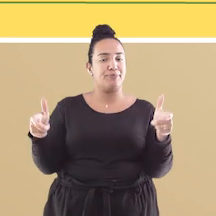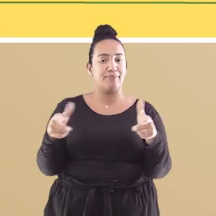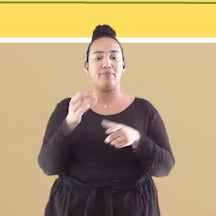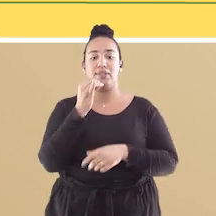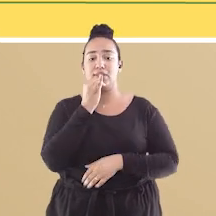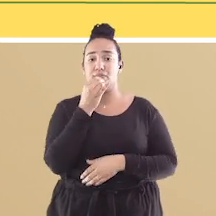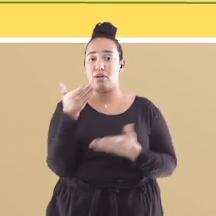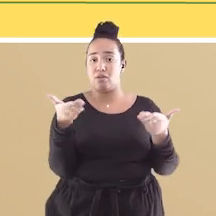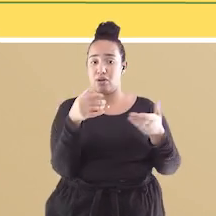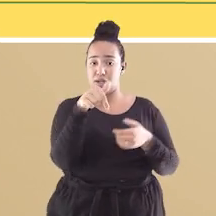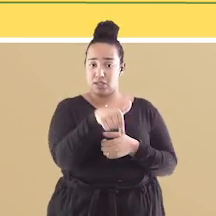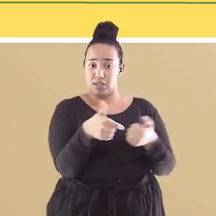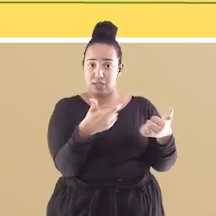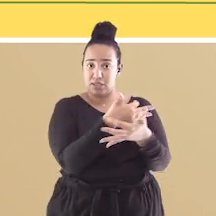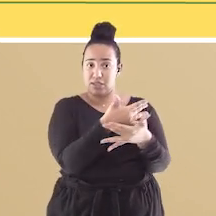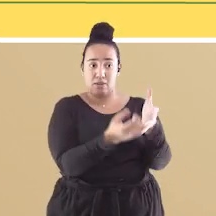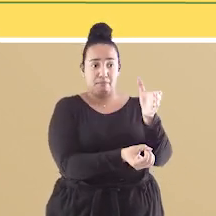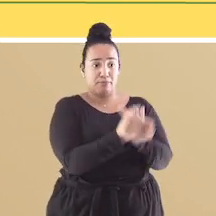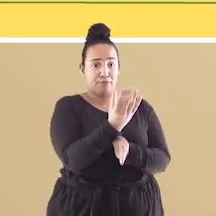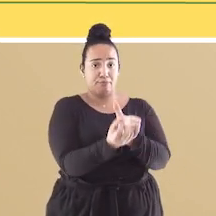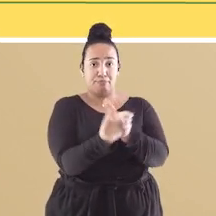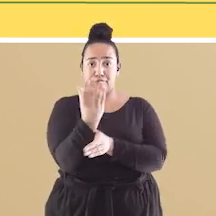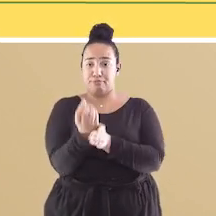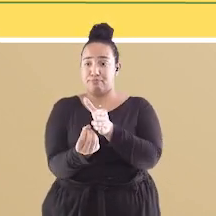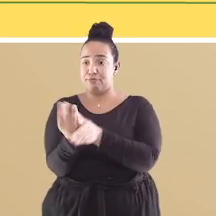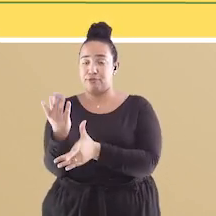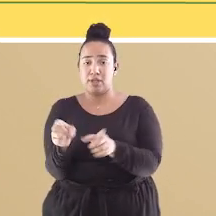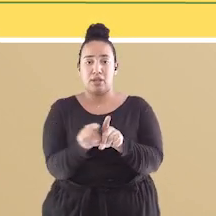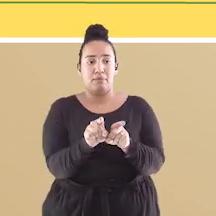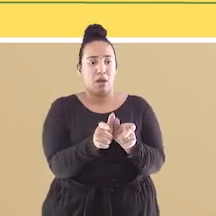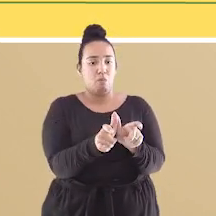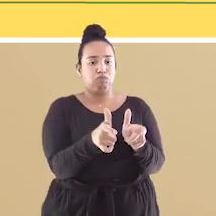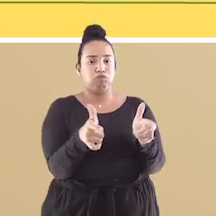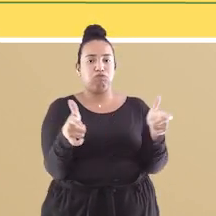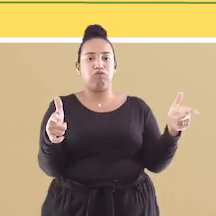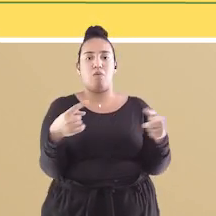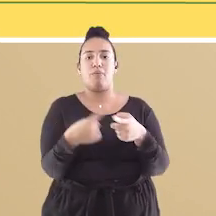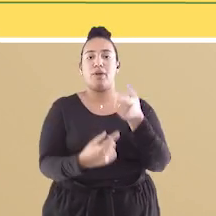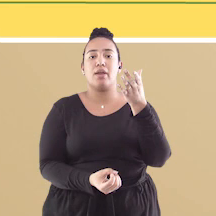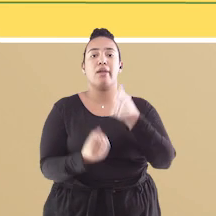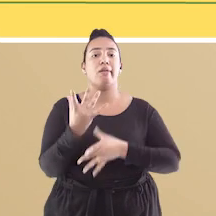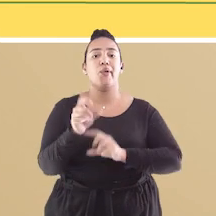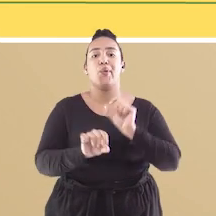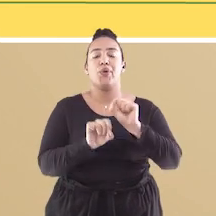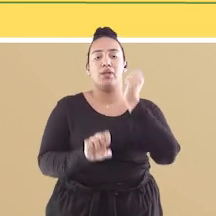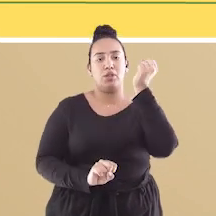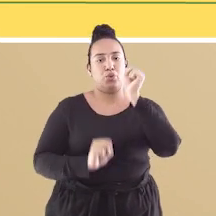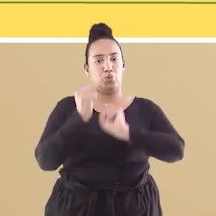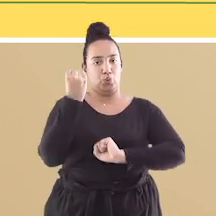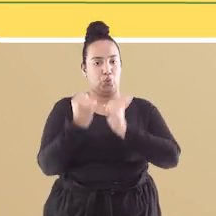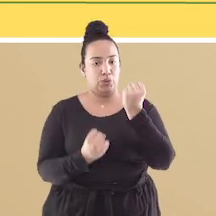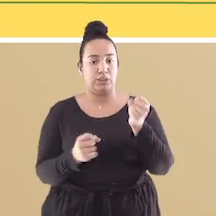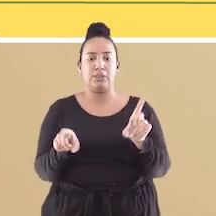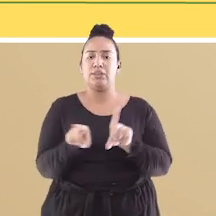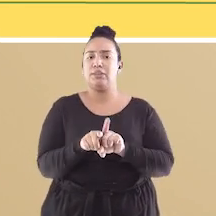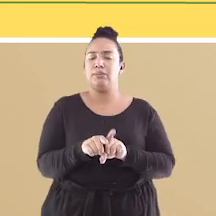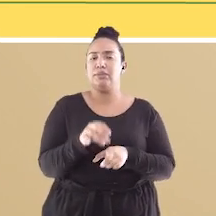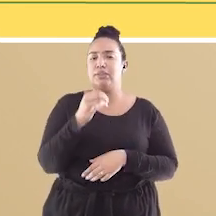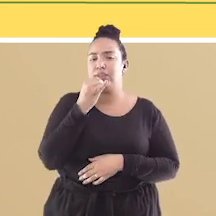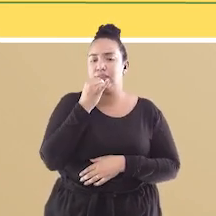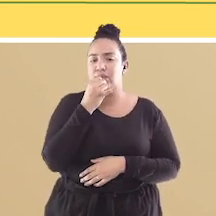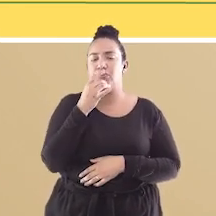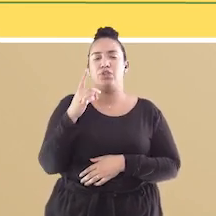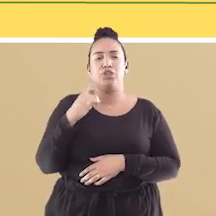Cidades começaram a ser criadas e expandidas com a criação de indústrias. E devido à chegada de